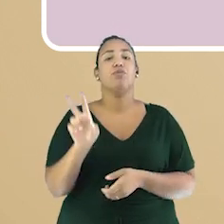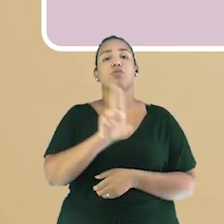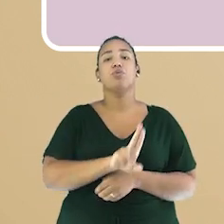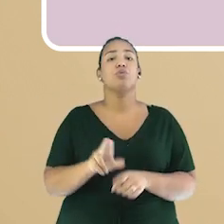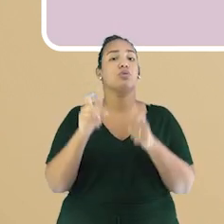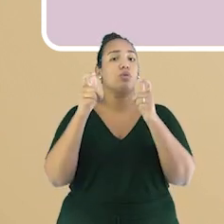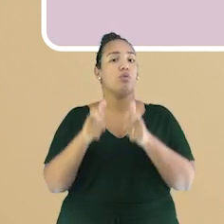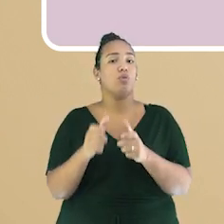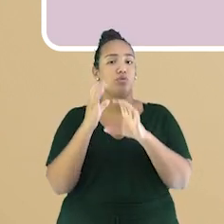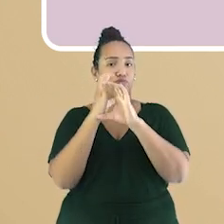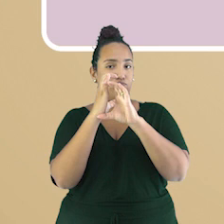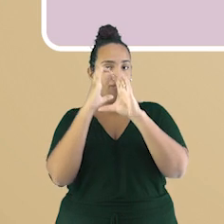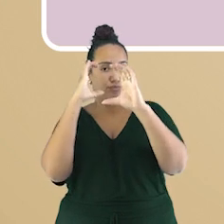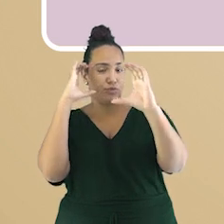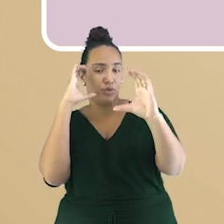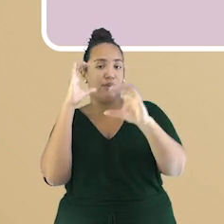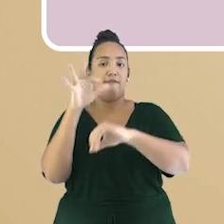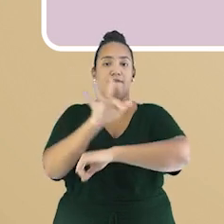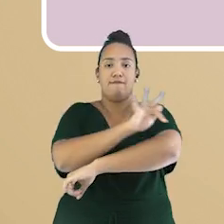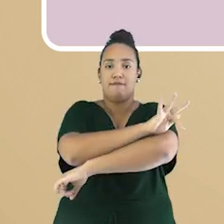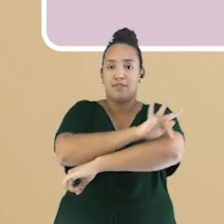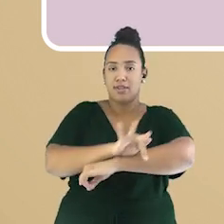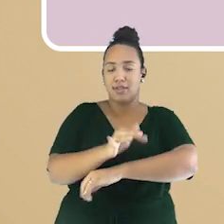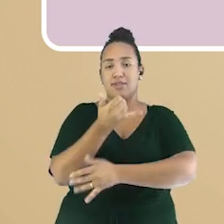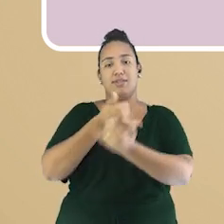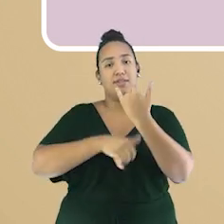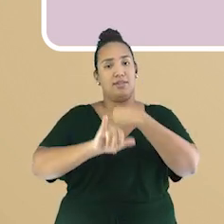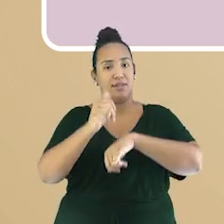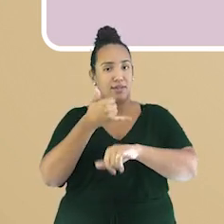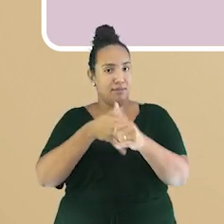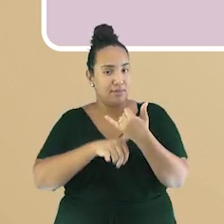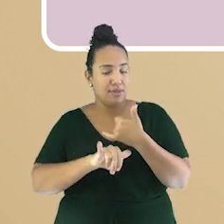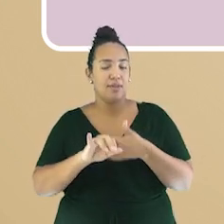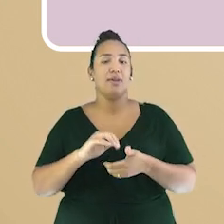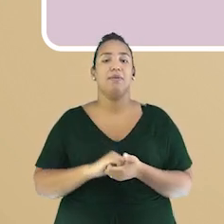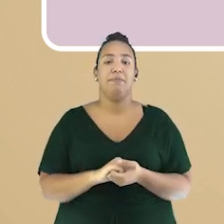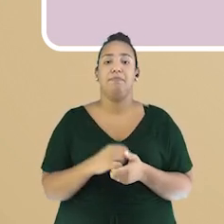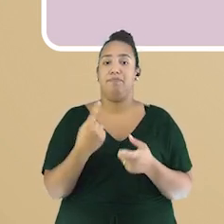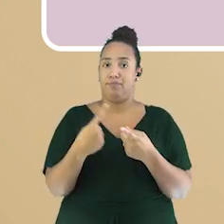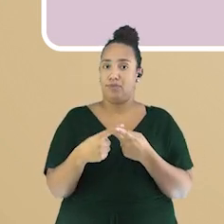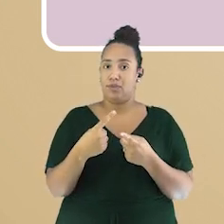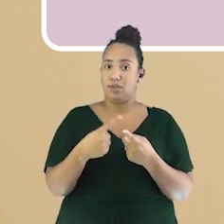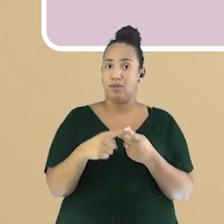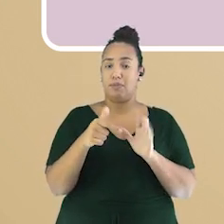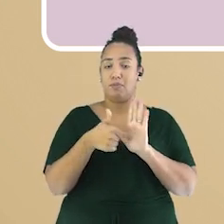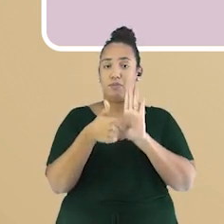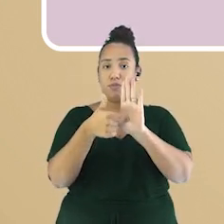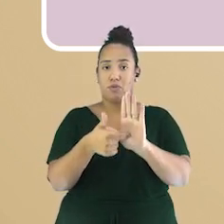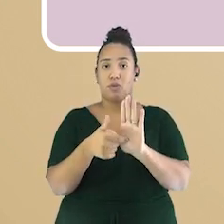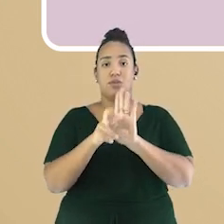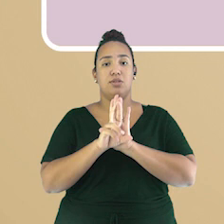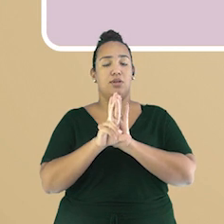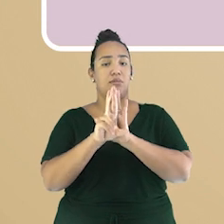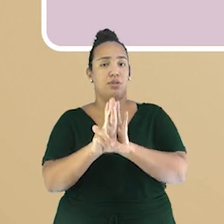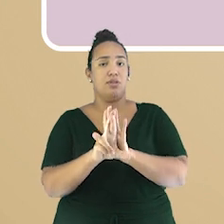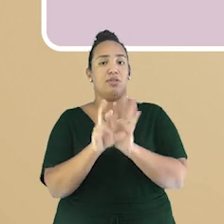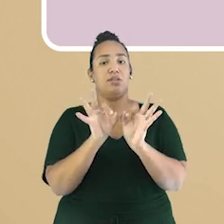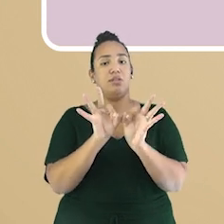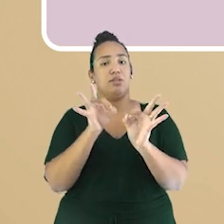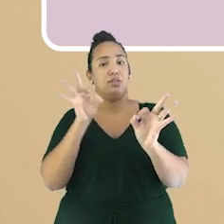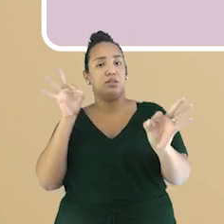na física, na química, pois podemos representar as distâncias, números de